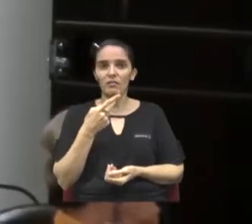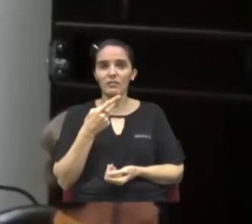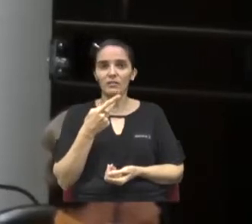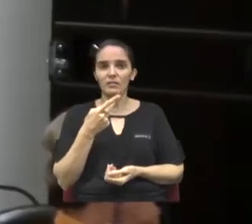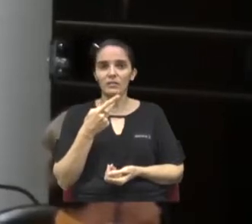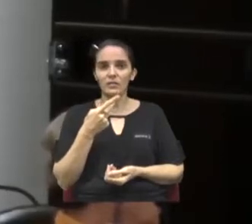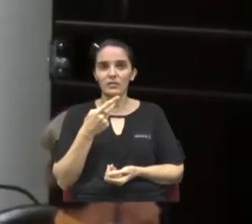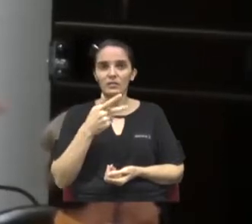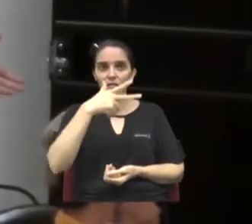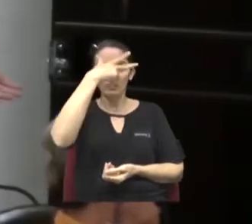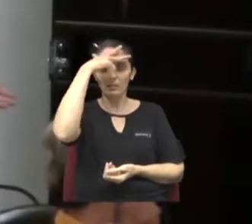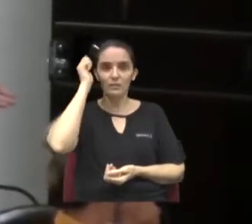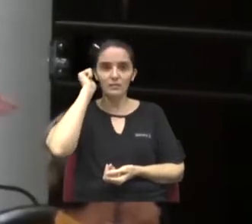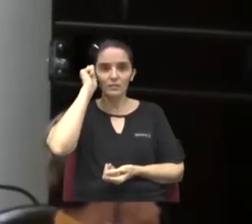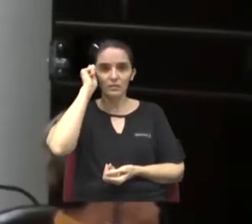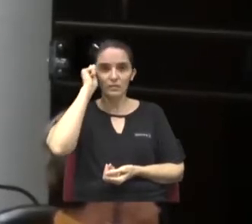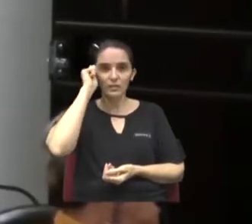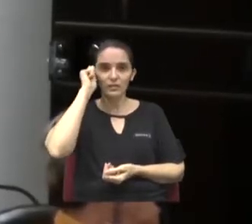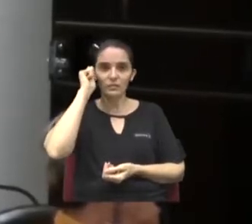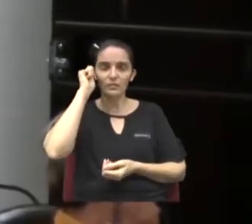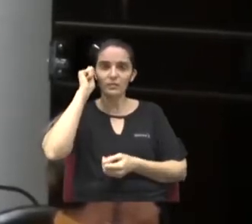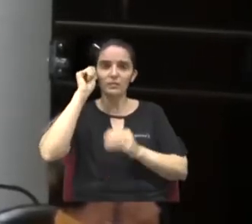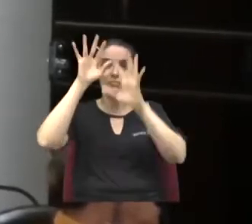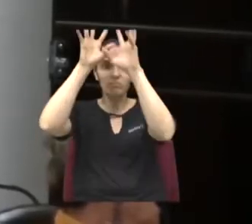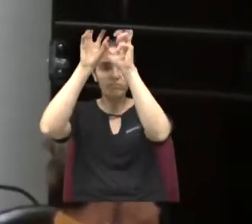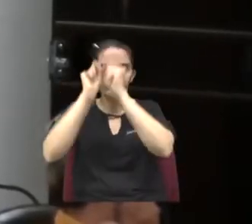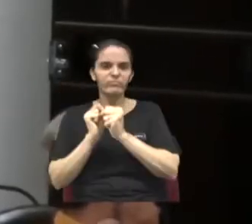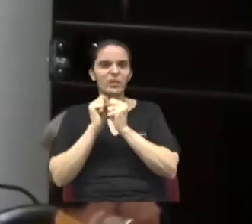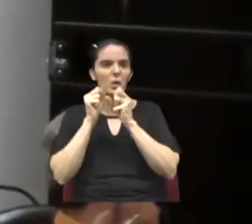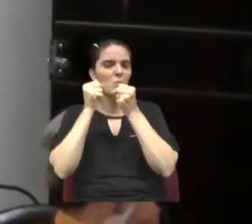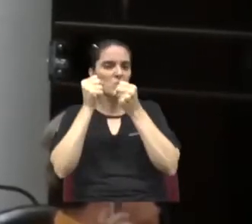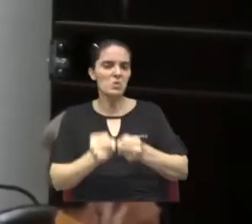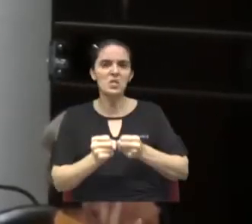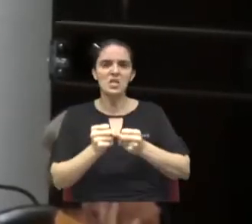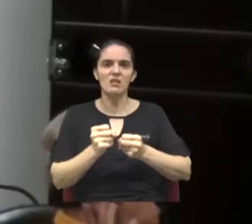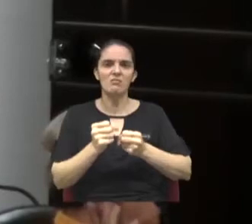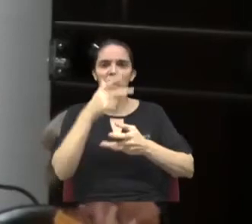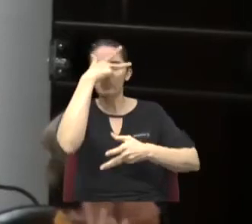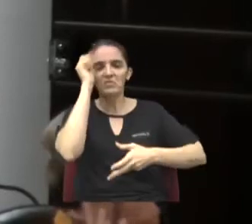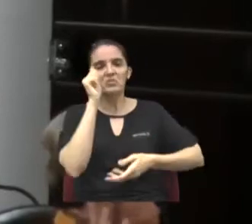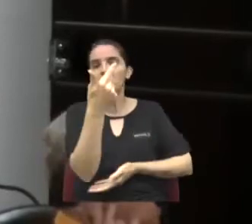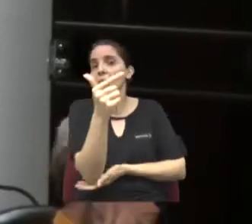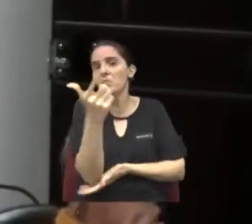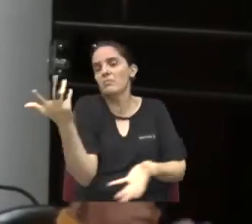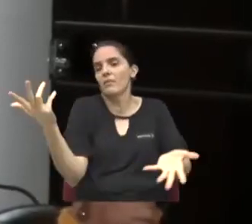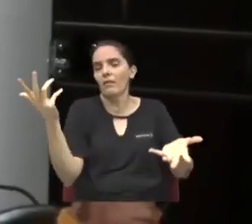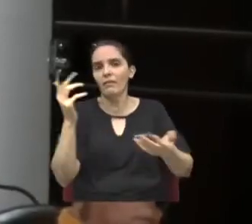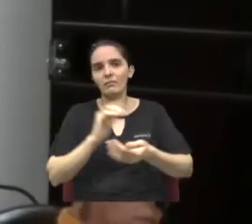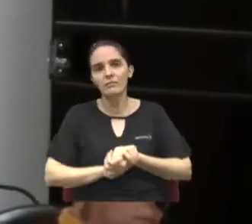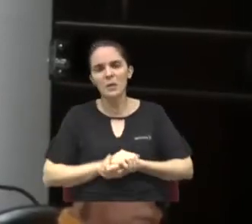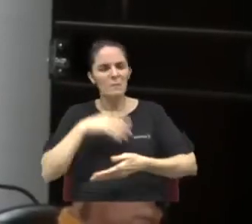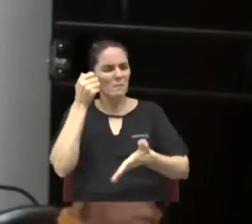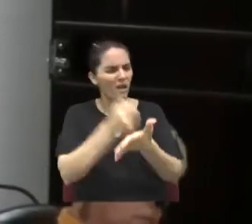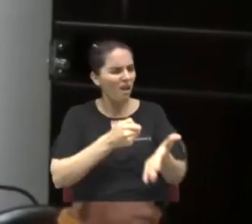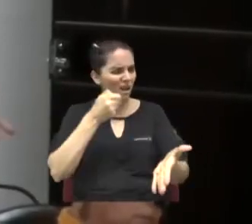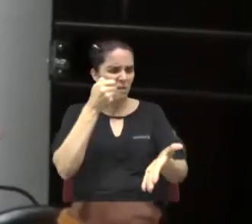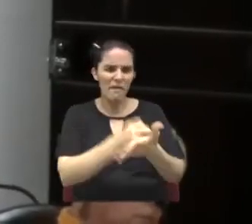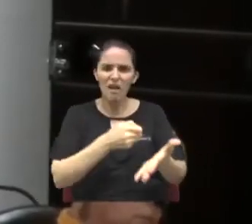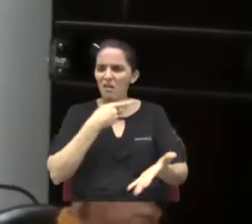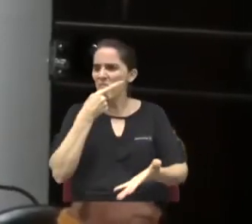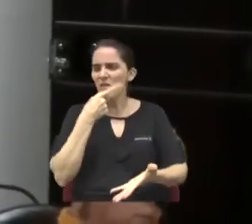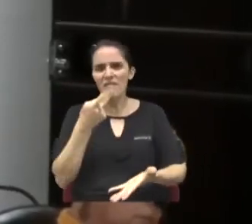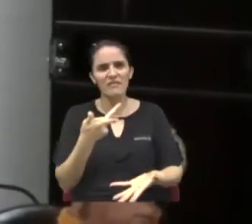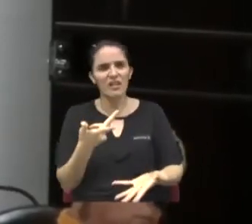do legislativo, porque não tem poder. Não tem poder. Você vai lá, cobra, fala, não sei